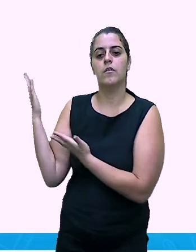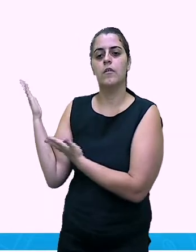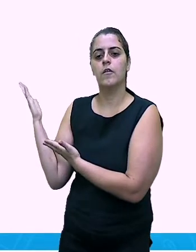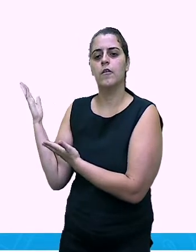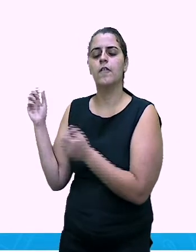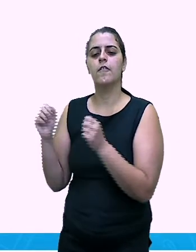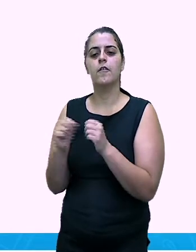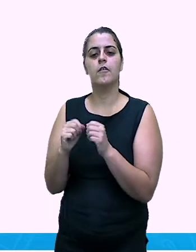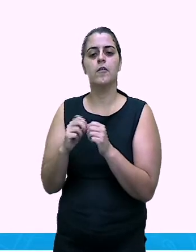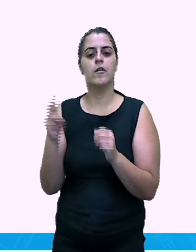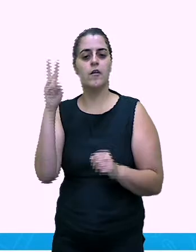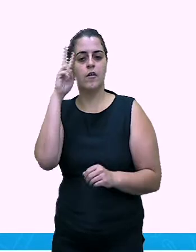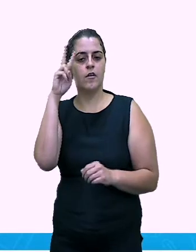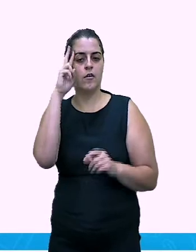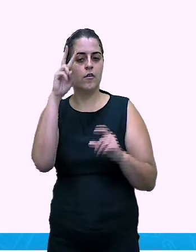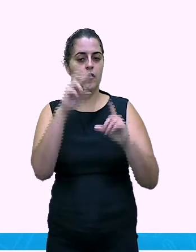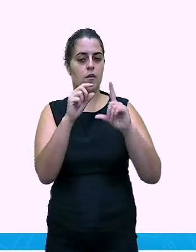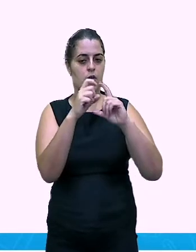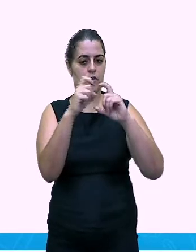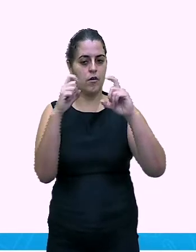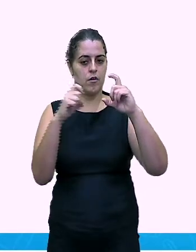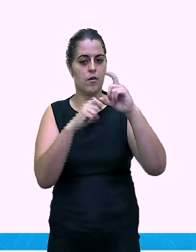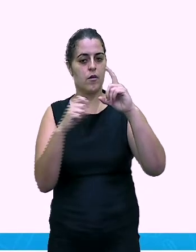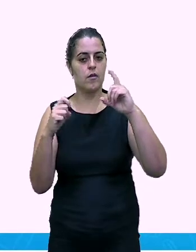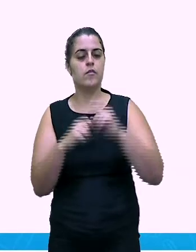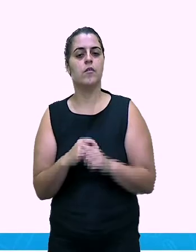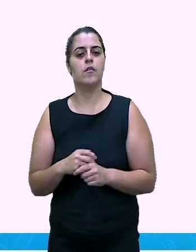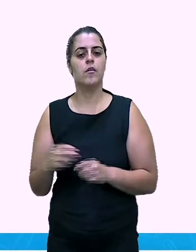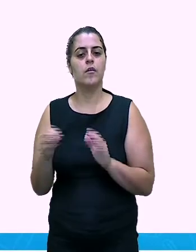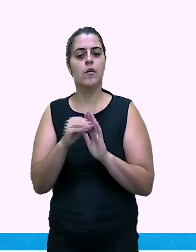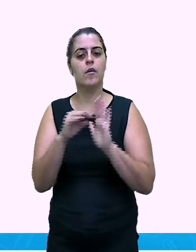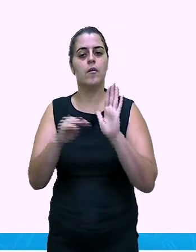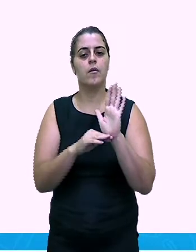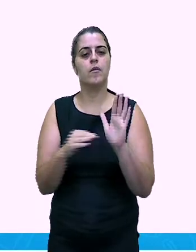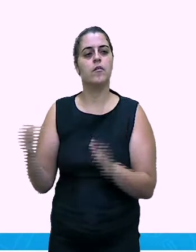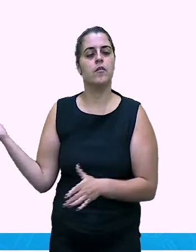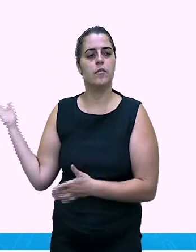em quadrinho. Vamos ver a história em quadrinho abaixo.